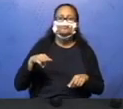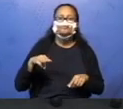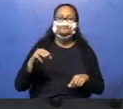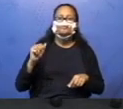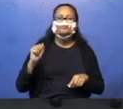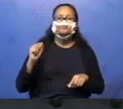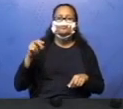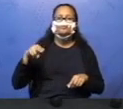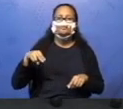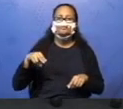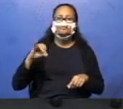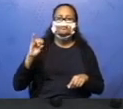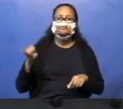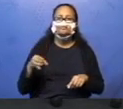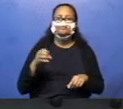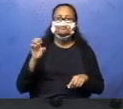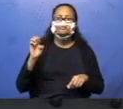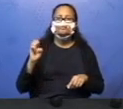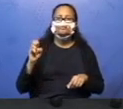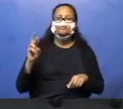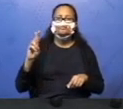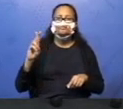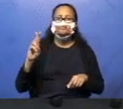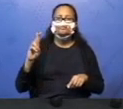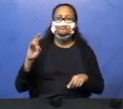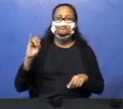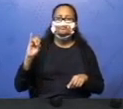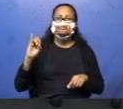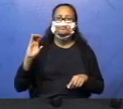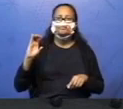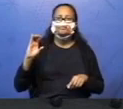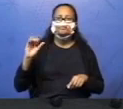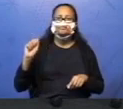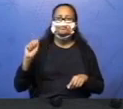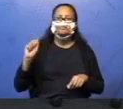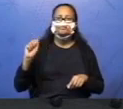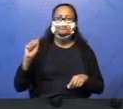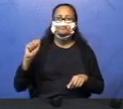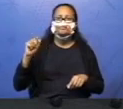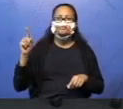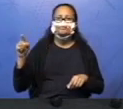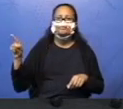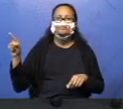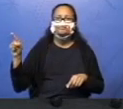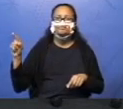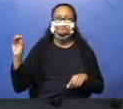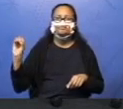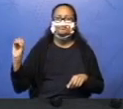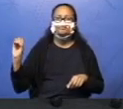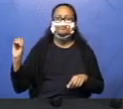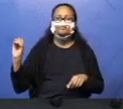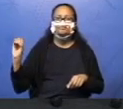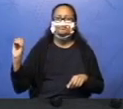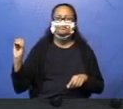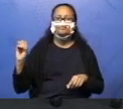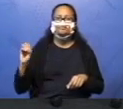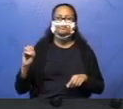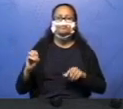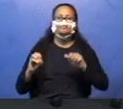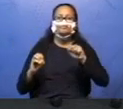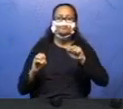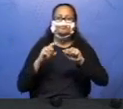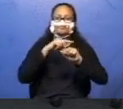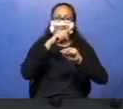Manjericão. Ó, a letrinha A, só que ela tá com o tio. Então, eu